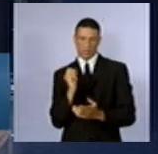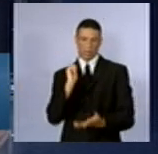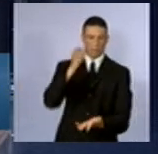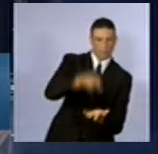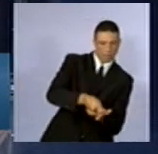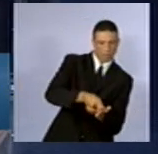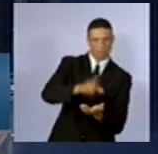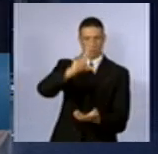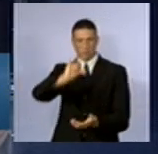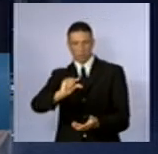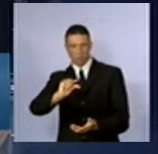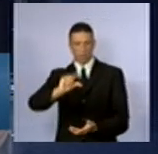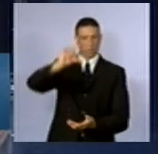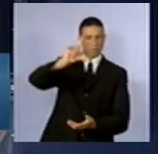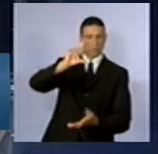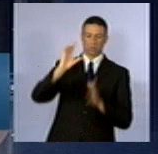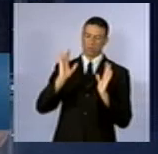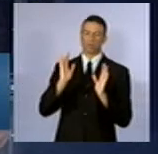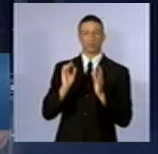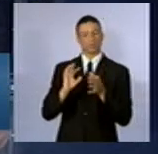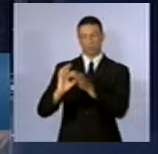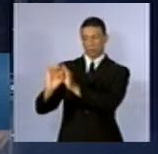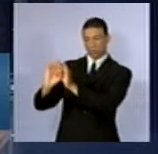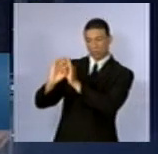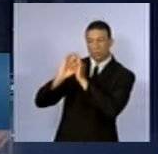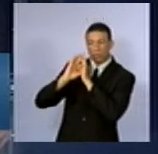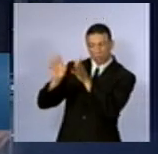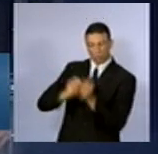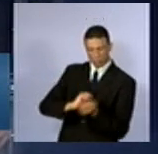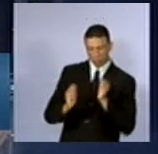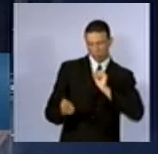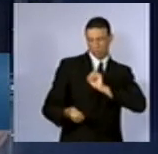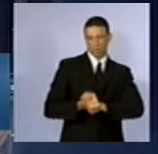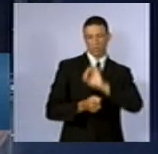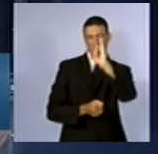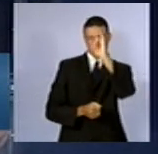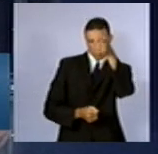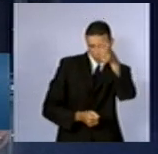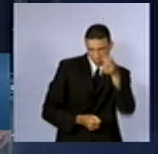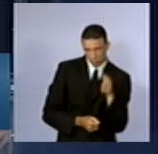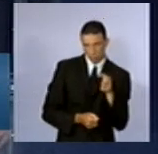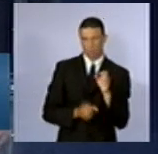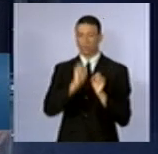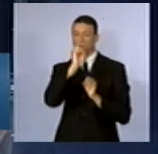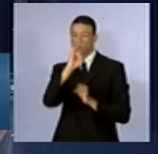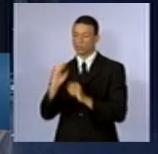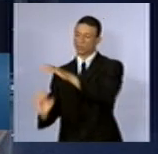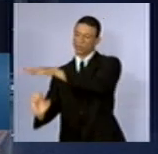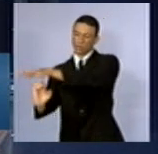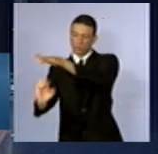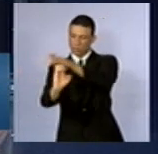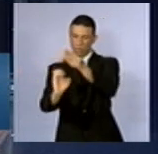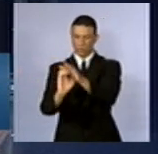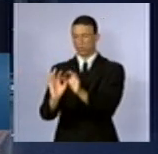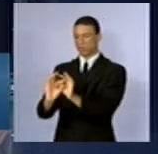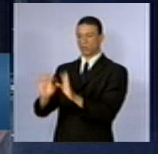Na verdade, nós somos autorizados a fazer um gasto que vai integralmente à tarifa. Se os órgãos reguladores acharem por